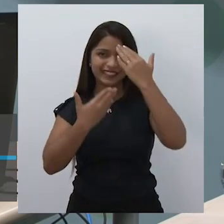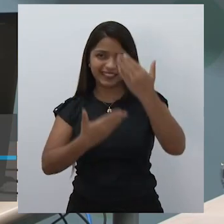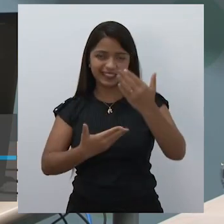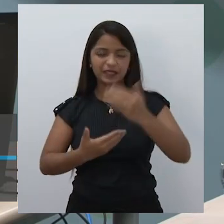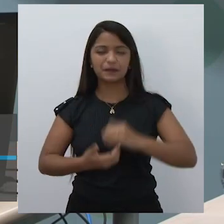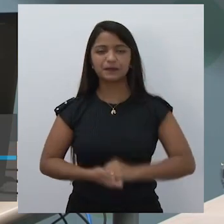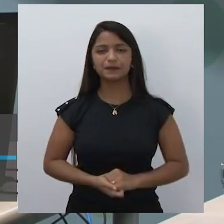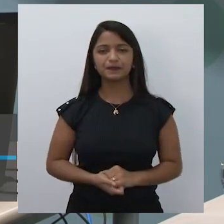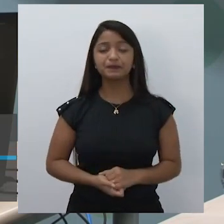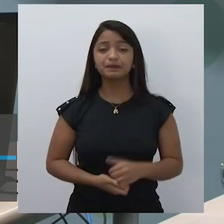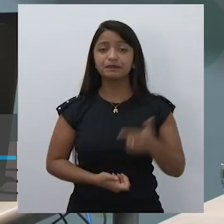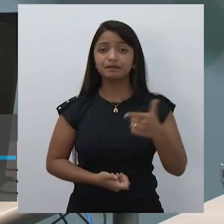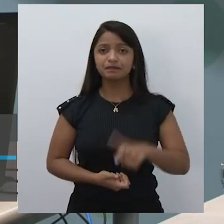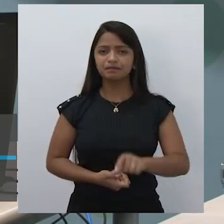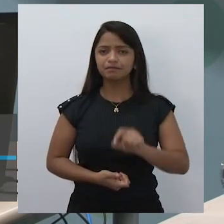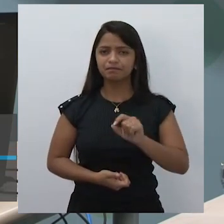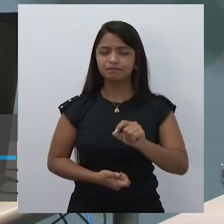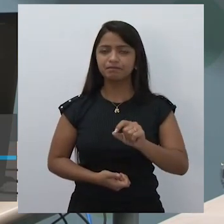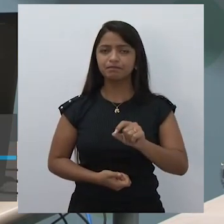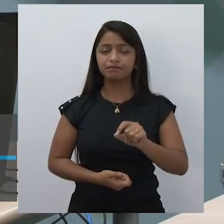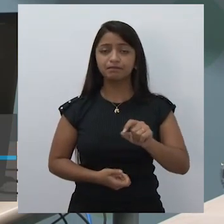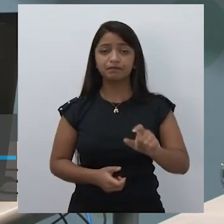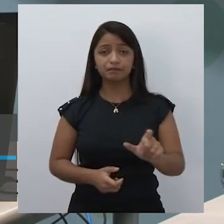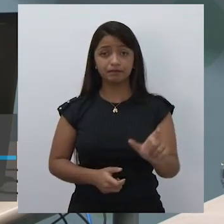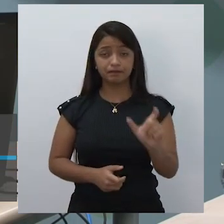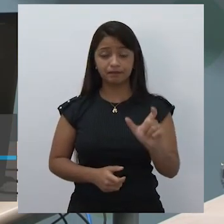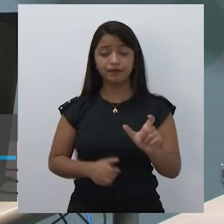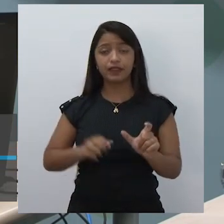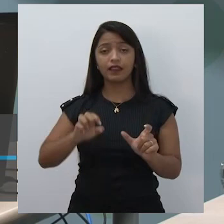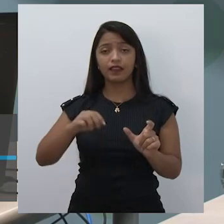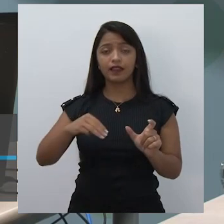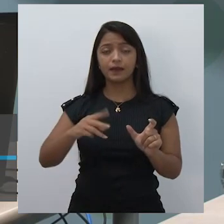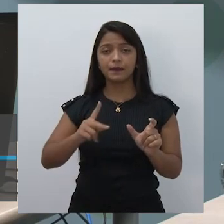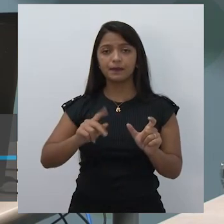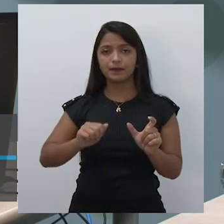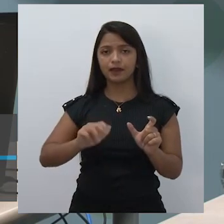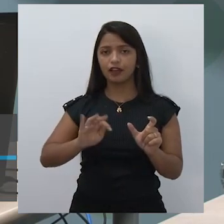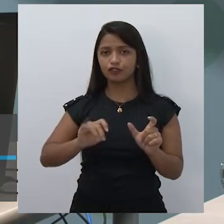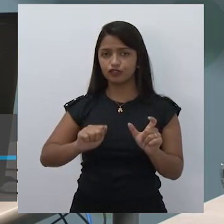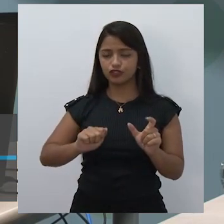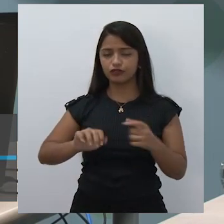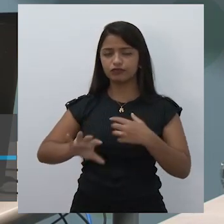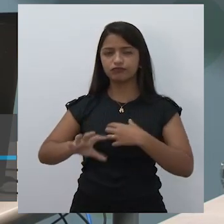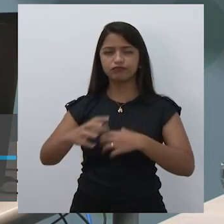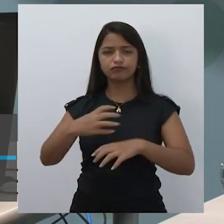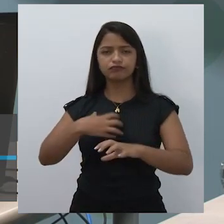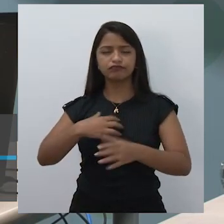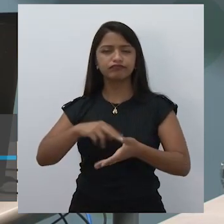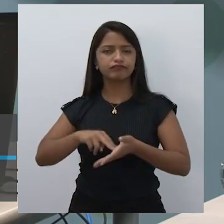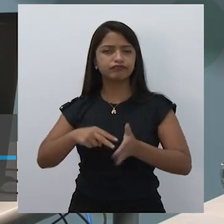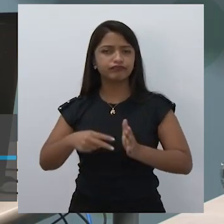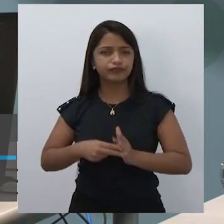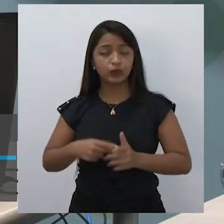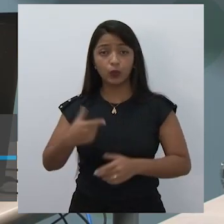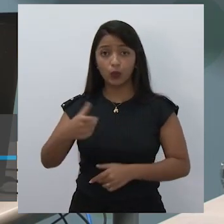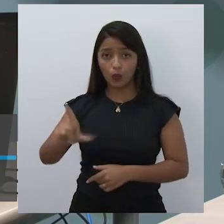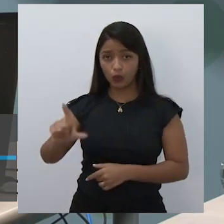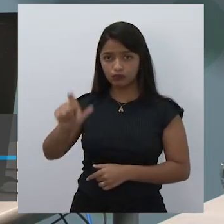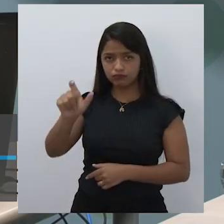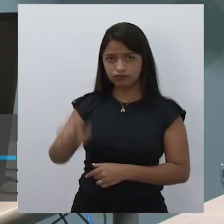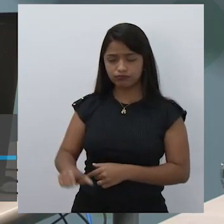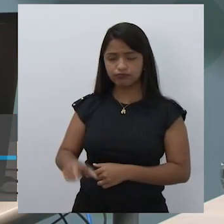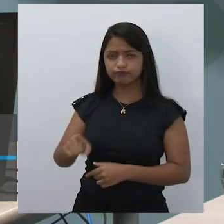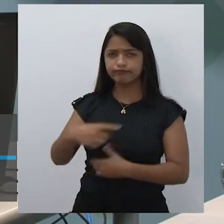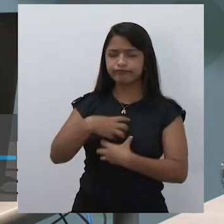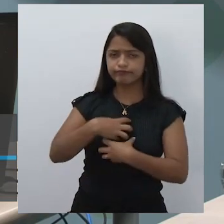E é interessante a gente pensar que a palavra empatia, ela engloba tudo isso, né? É se colocar no lugar do outro, né? É